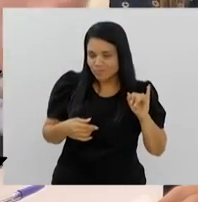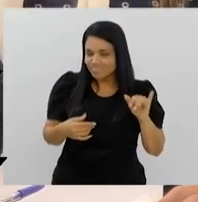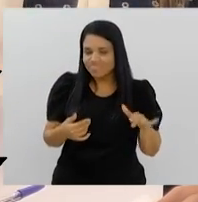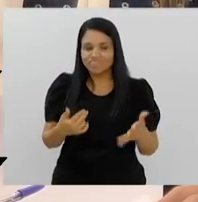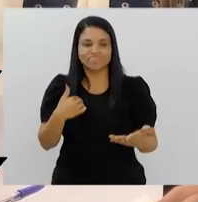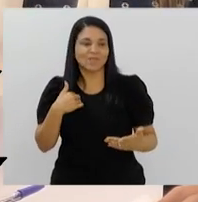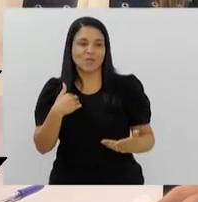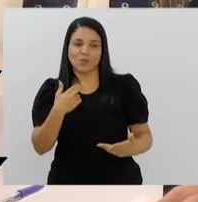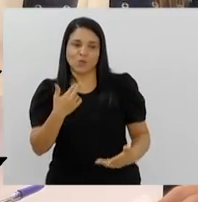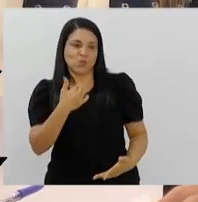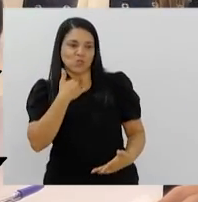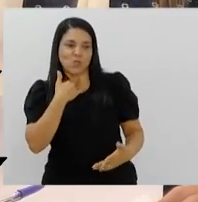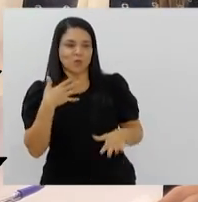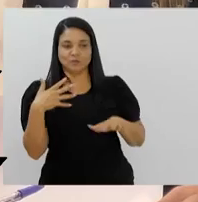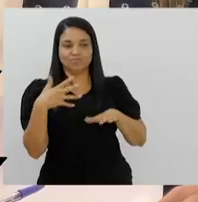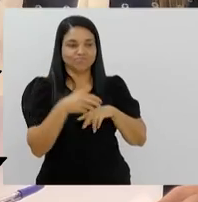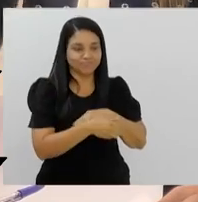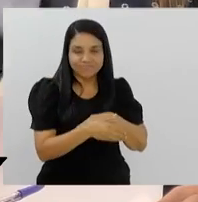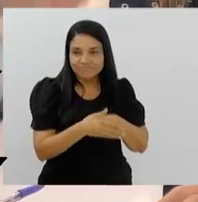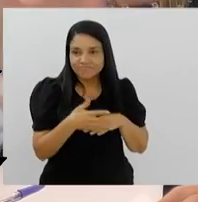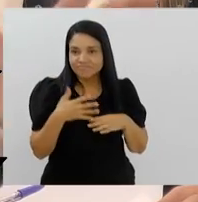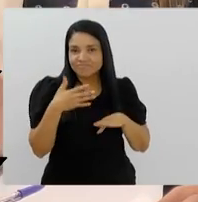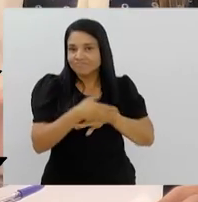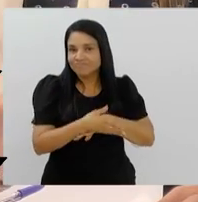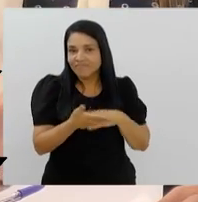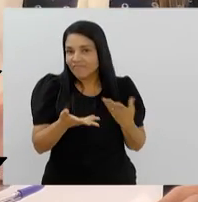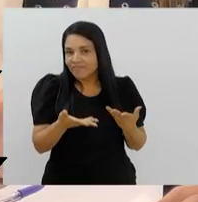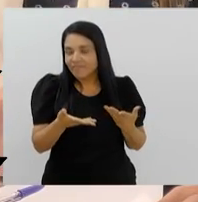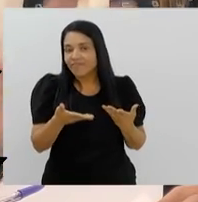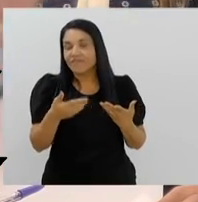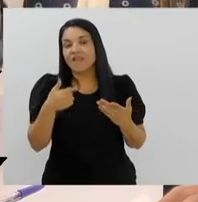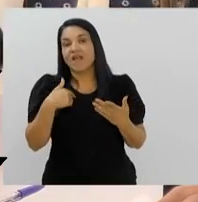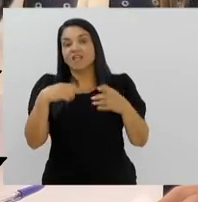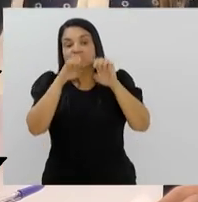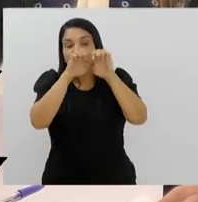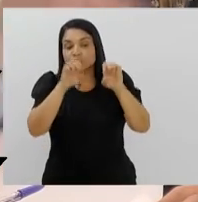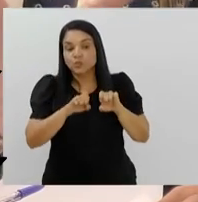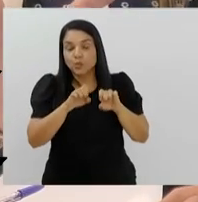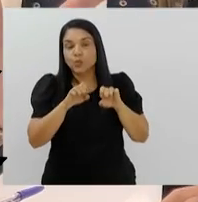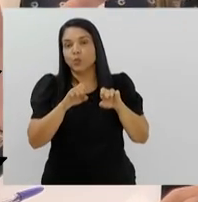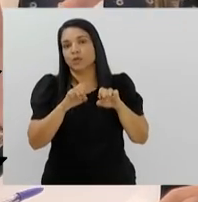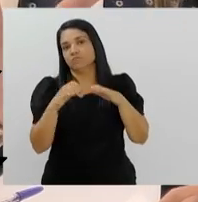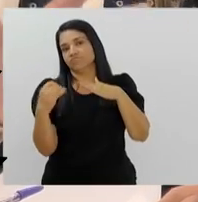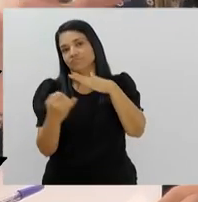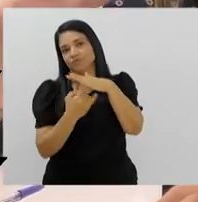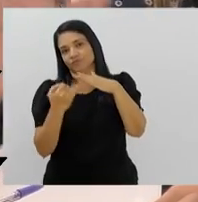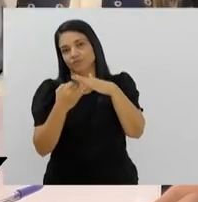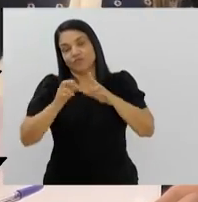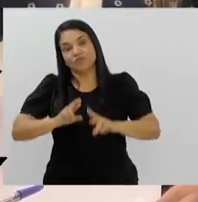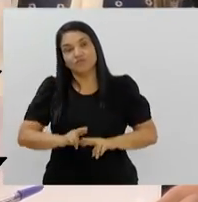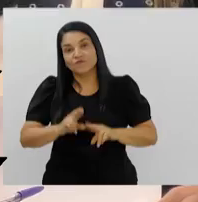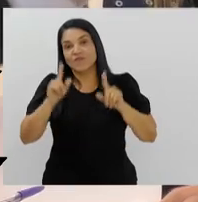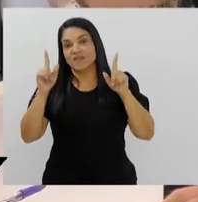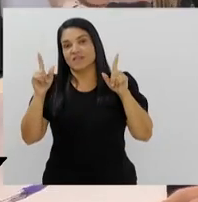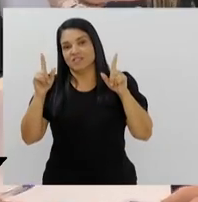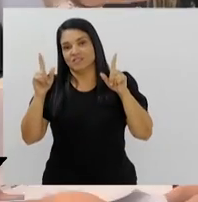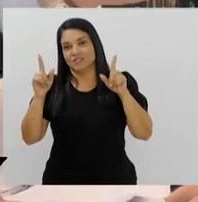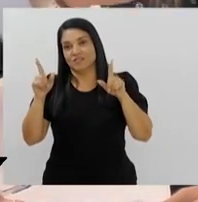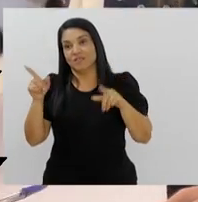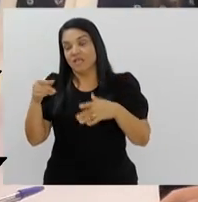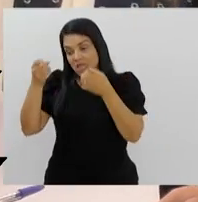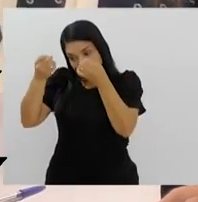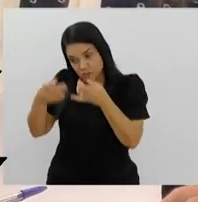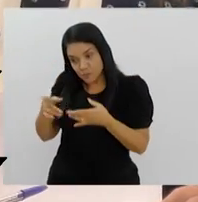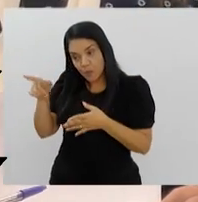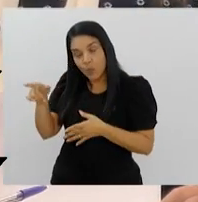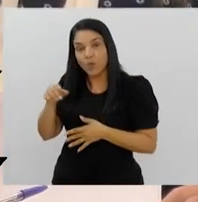da unimedia Nova Iguaçu porque a estrutura organizacional ela é diferente entende ela é singular como ele acabou de dizer